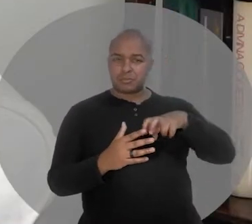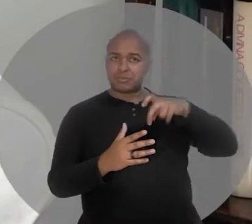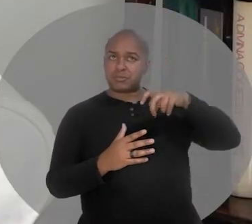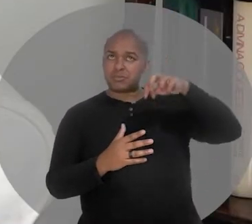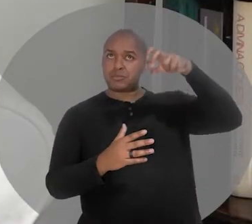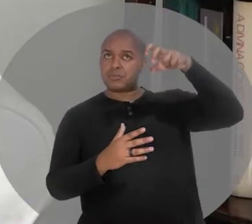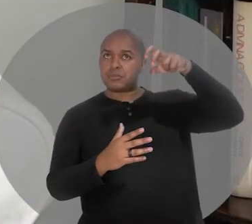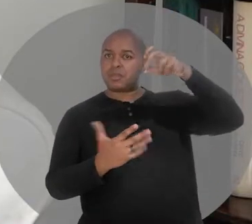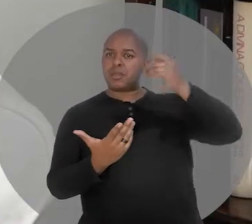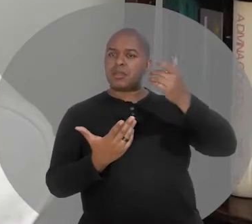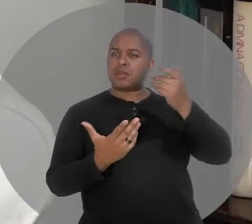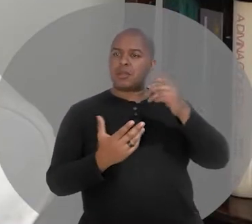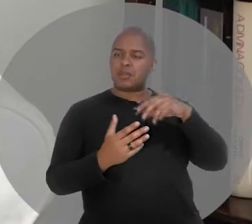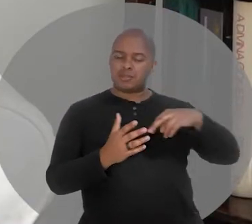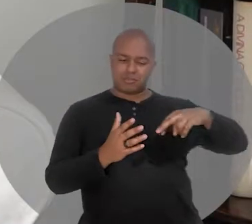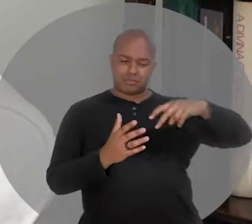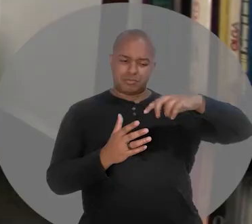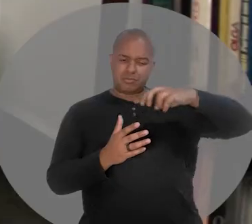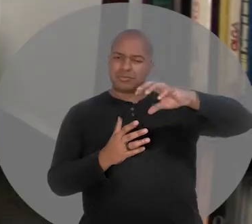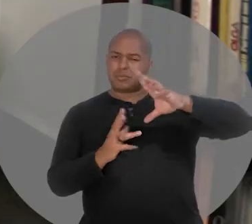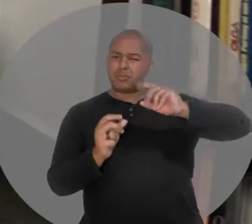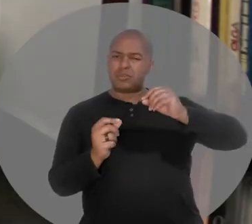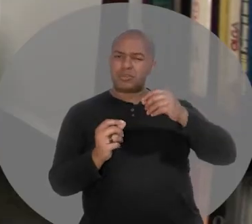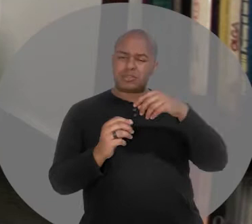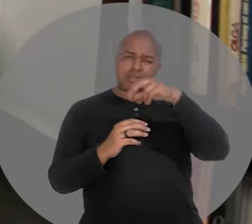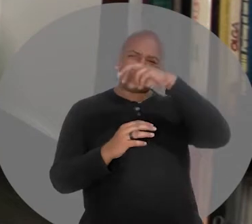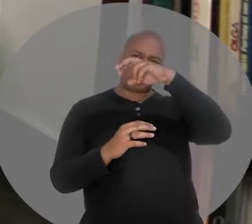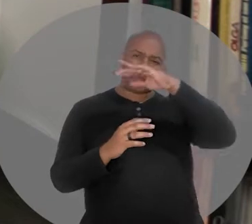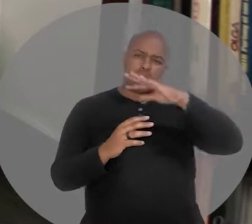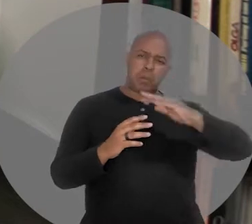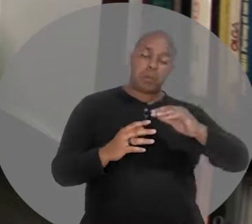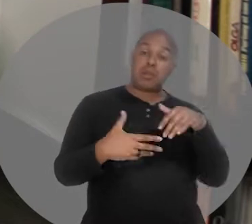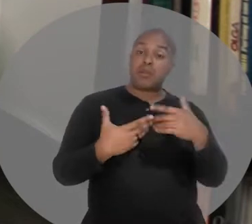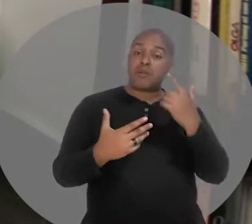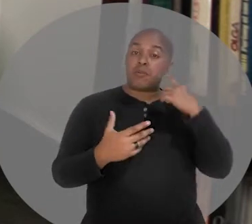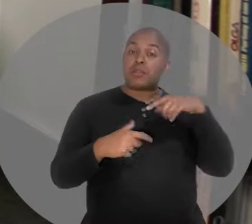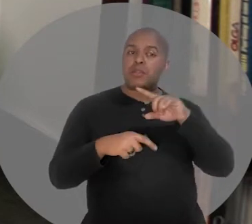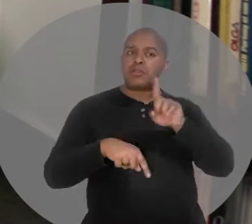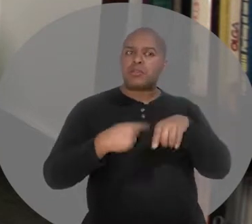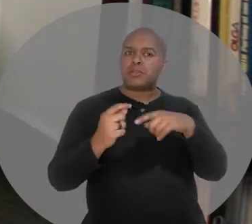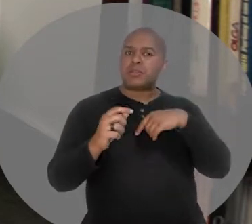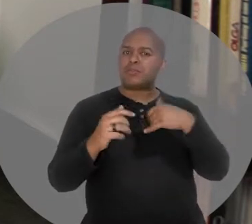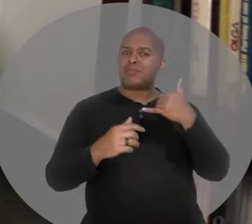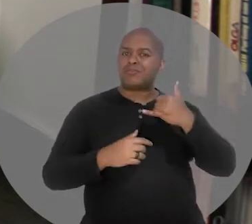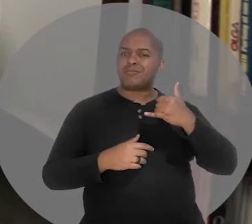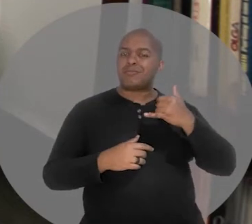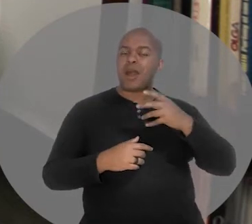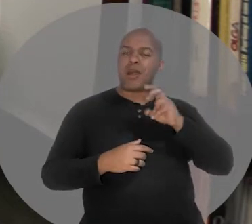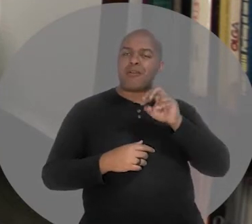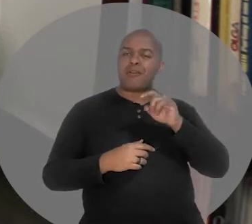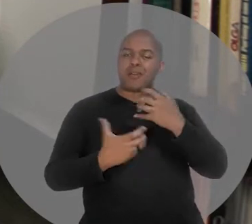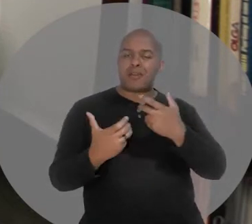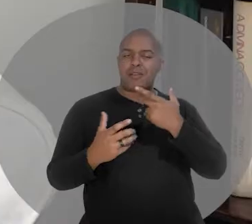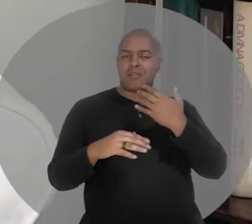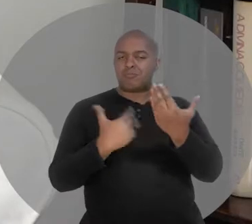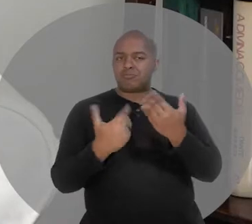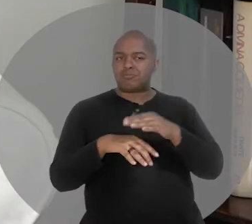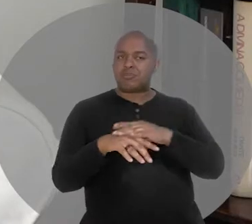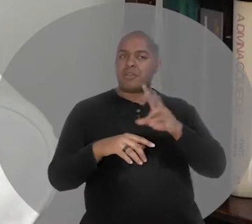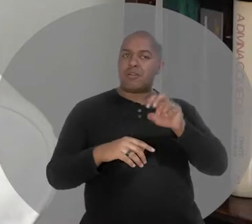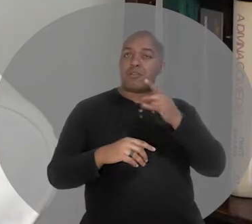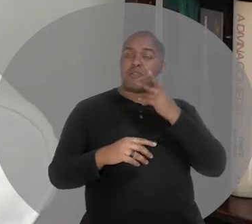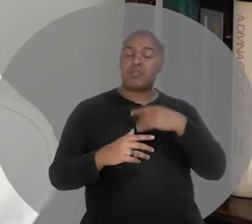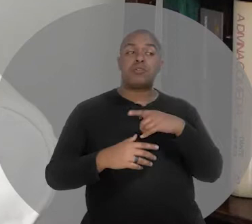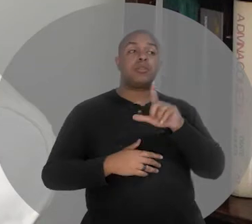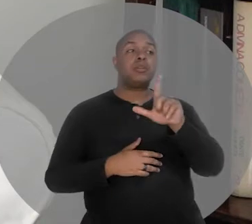fez aquela rampa toda, A ladeira, subir a ladeira e tal, foi lá. Daqui a pouco toca o telefone e era minha avó querendo falar com a minha mãe. E minha avó falou